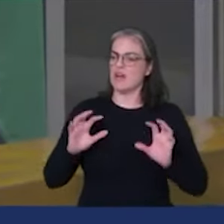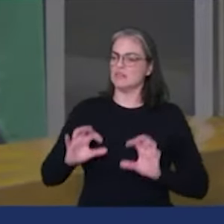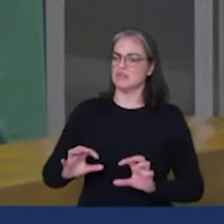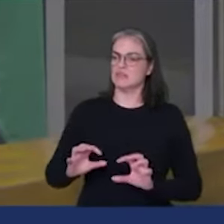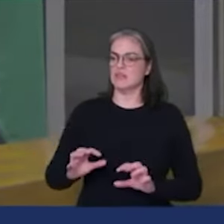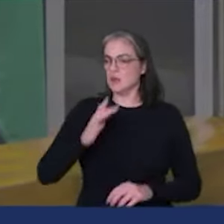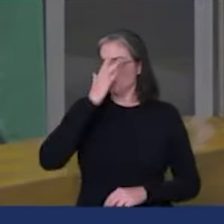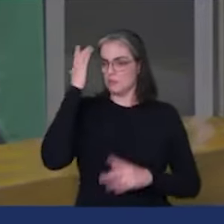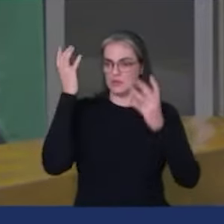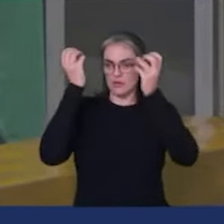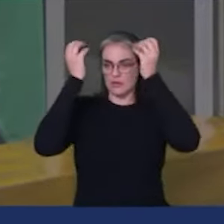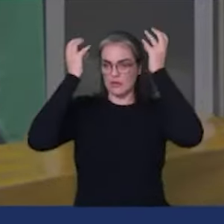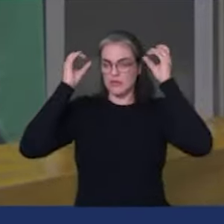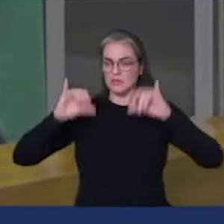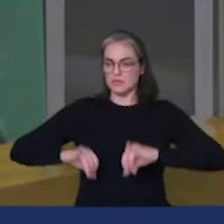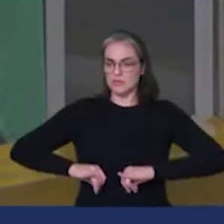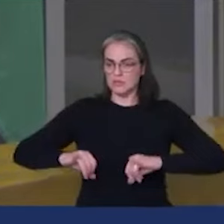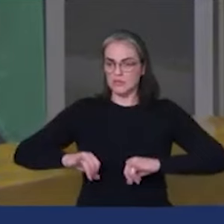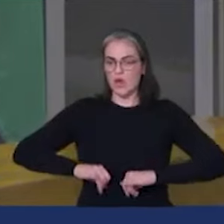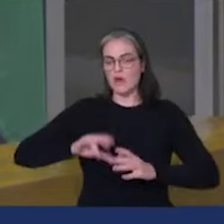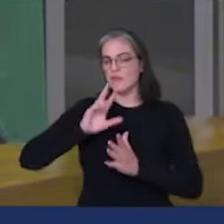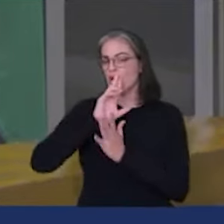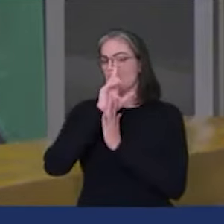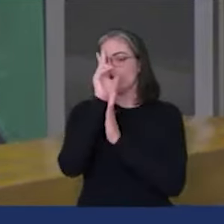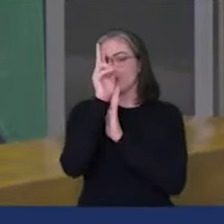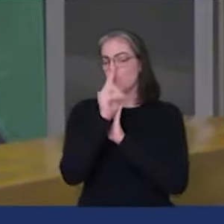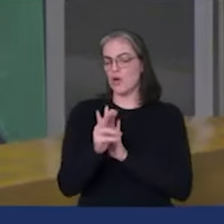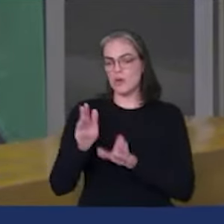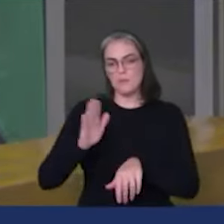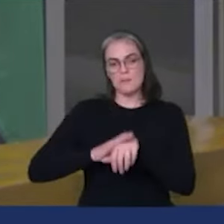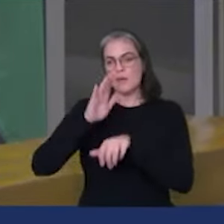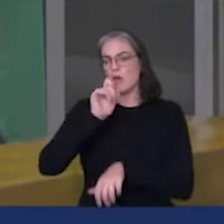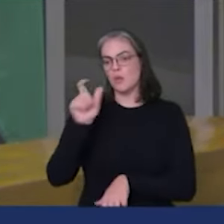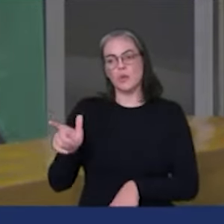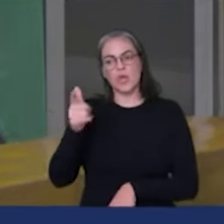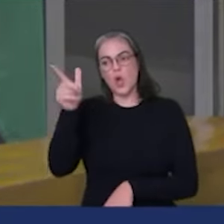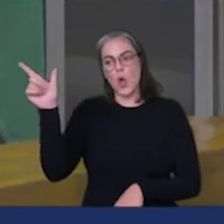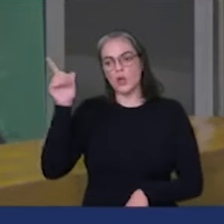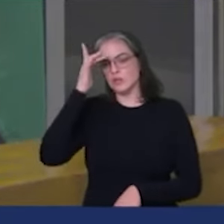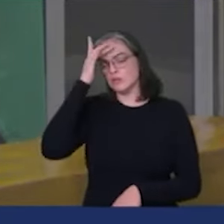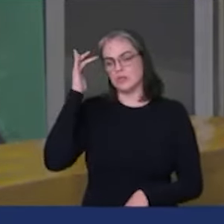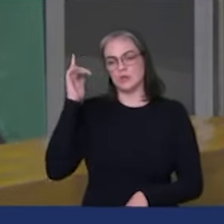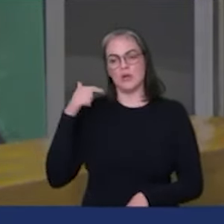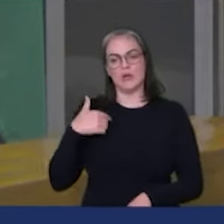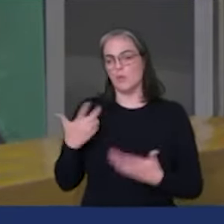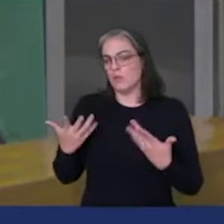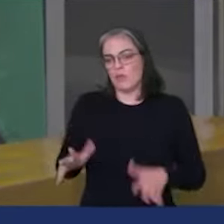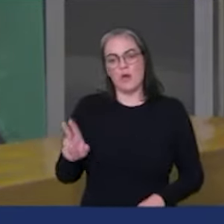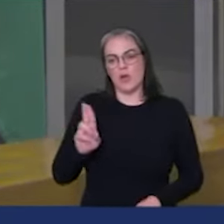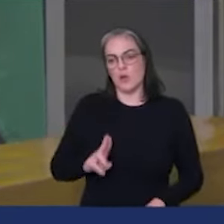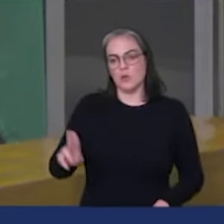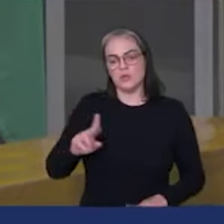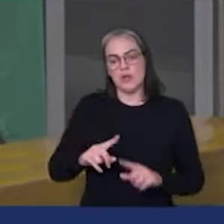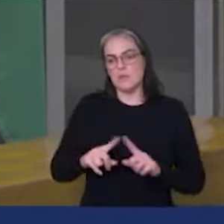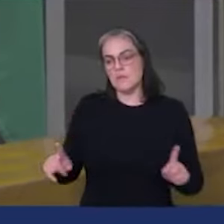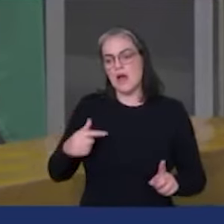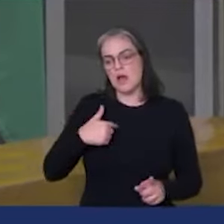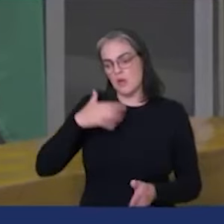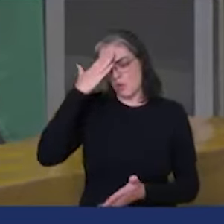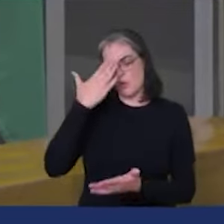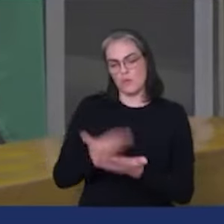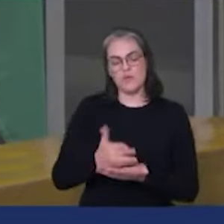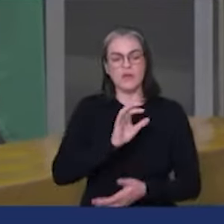com TDAH não sofrem sérios transtornos sensoriais e cognitivos muito acima da média? Eu não pretendo usar o cordão, mas confio que cada um tem um bom senso e a liberdade